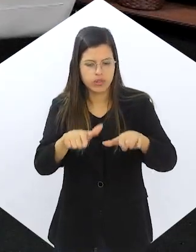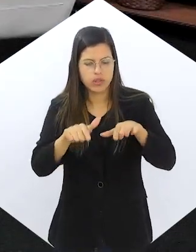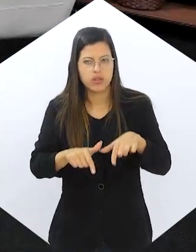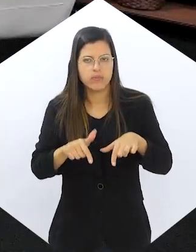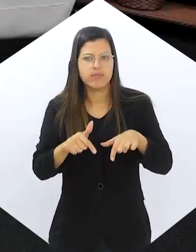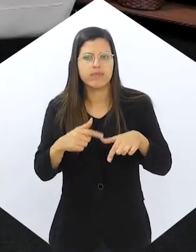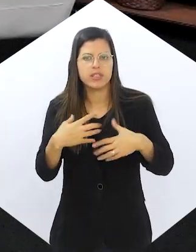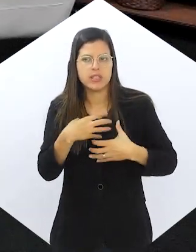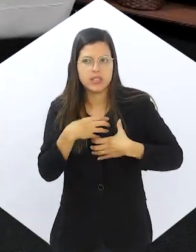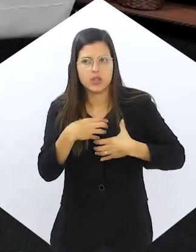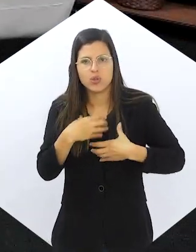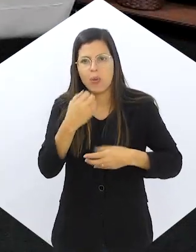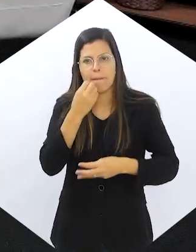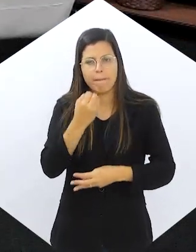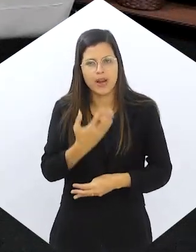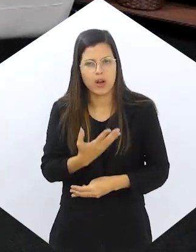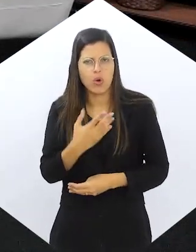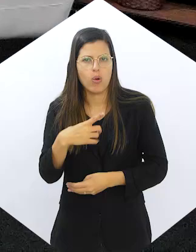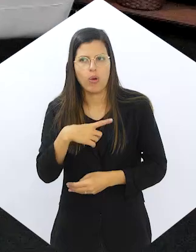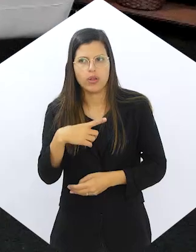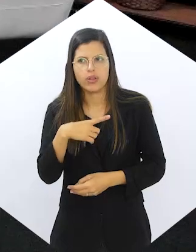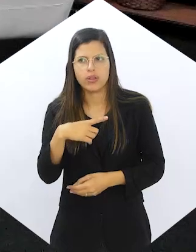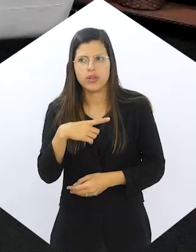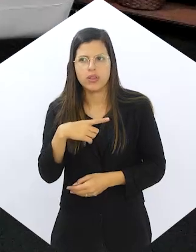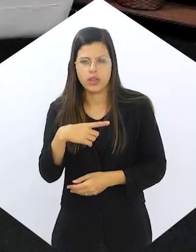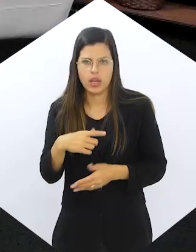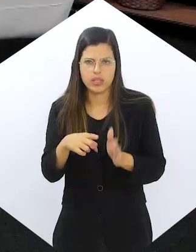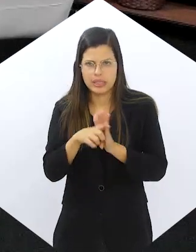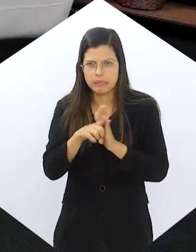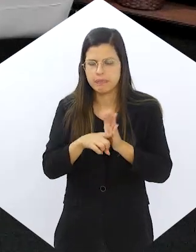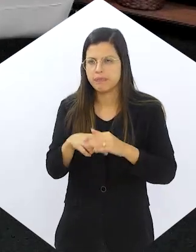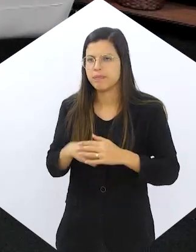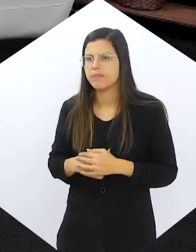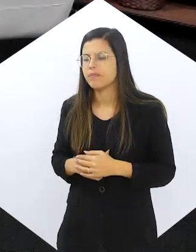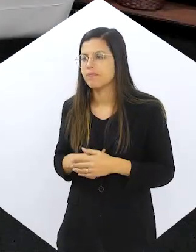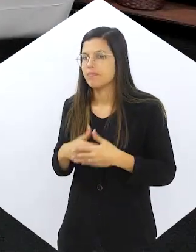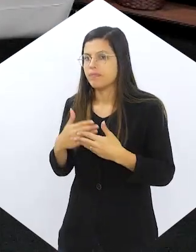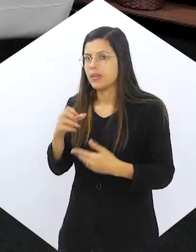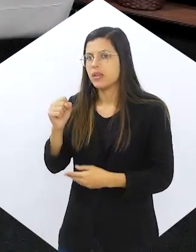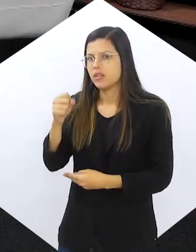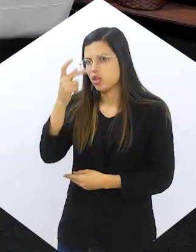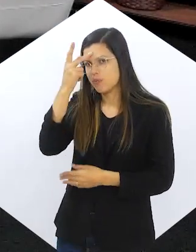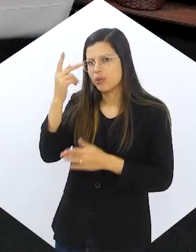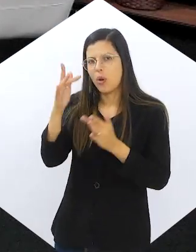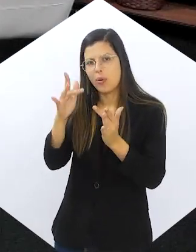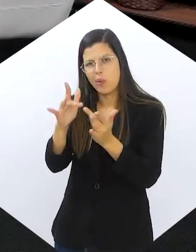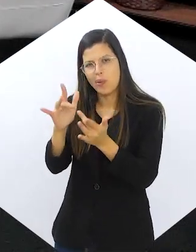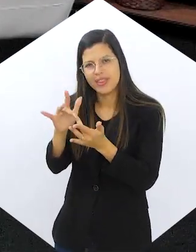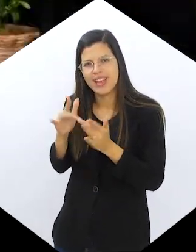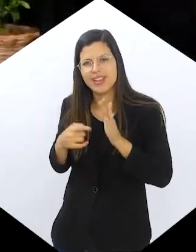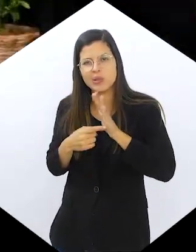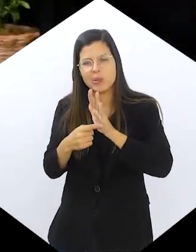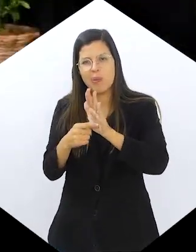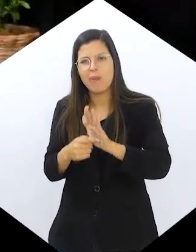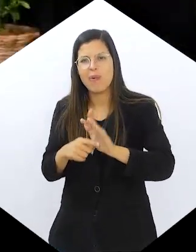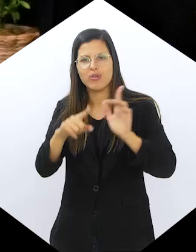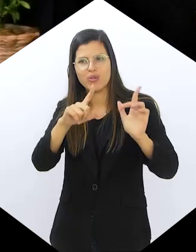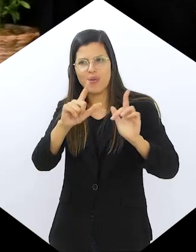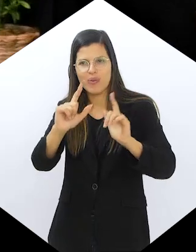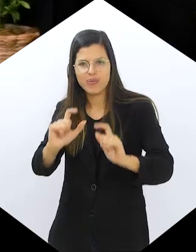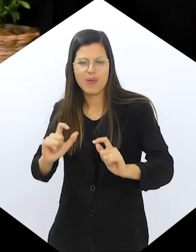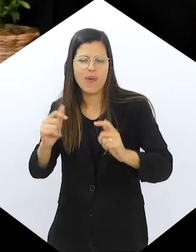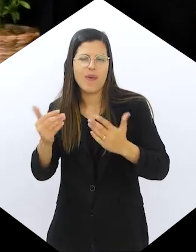melhor com esse trabalho com o cão de suporte emocional? Já existe esse retorno? Sim, as pessoas ficam bastante em contato com a gente, mostram foto,